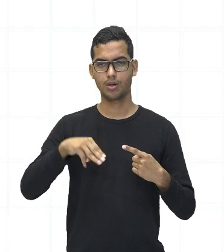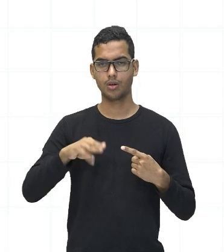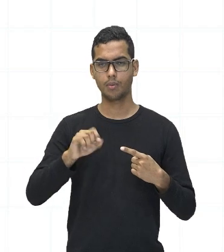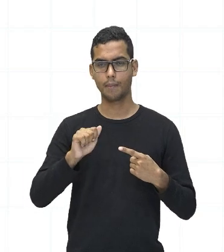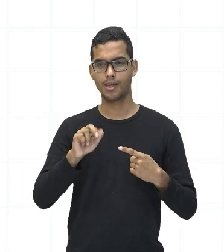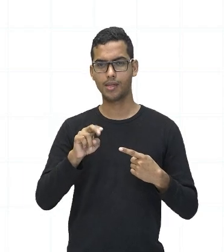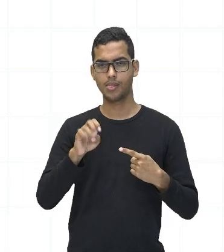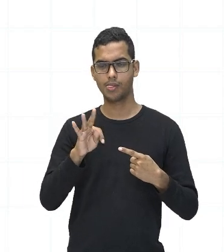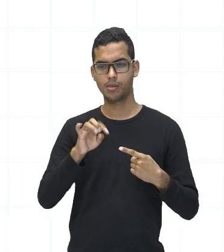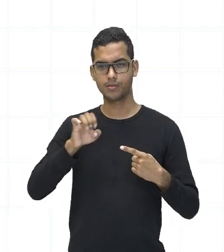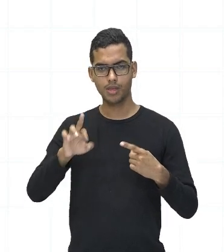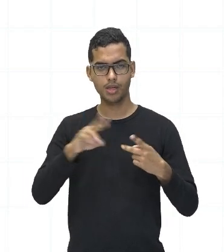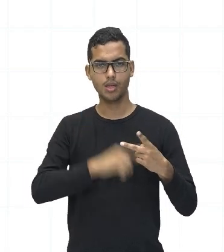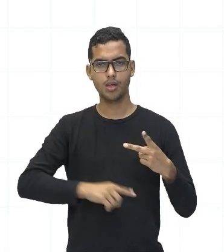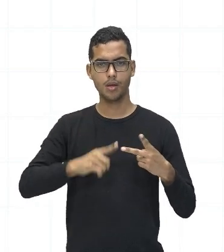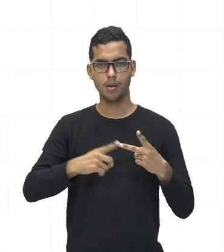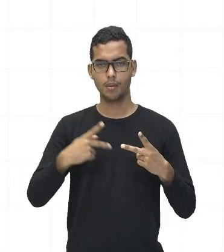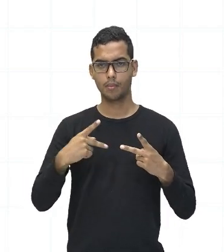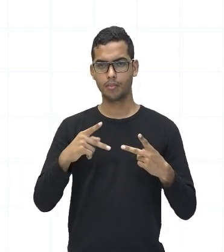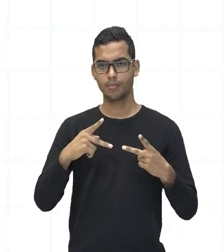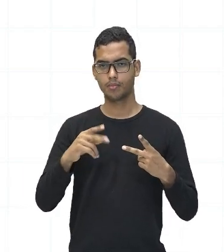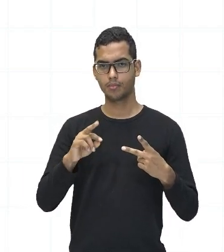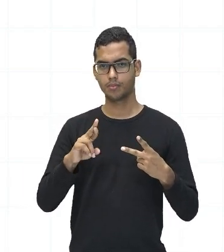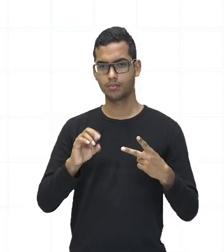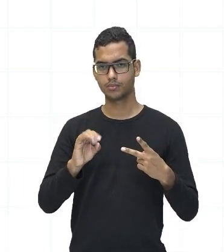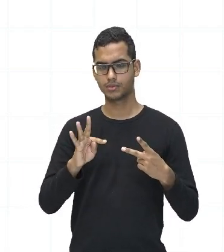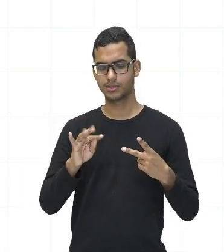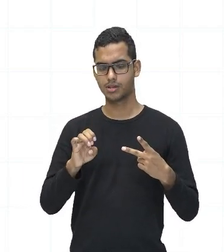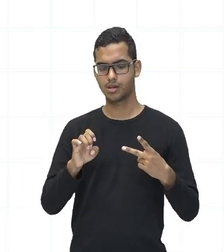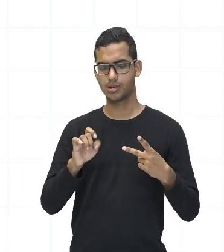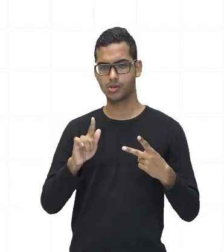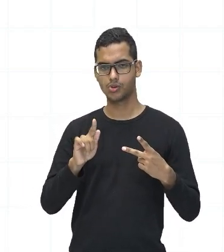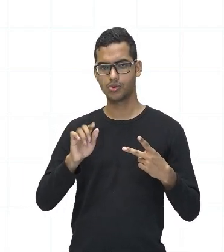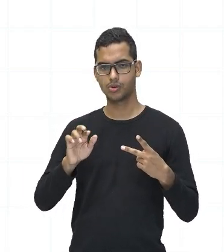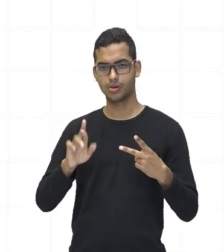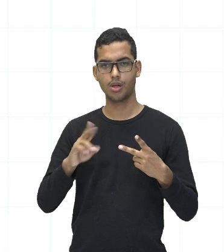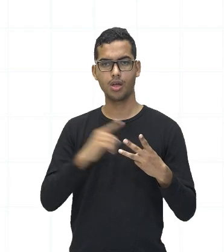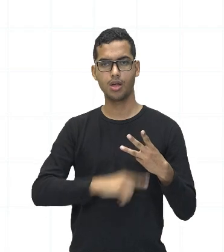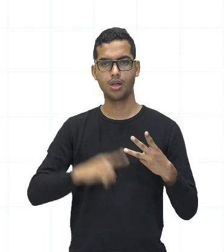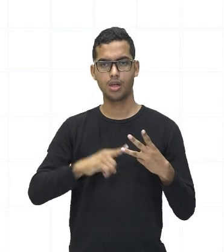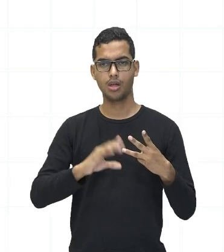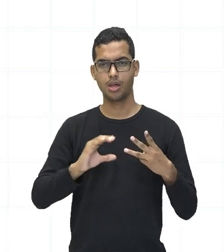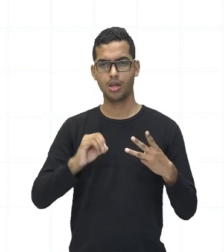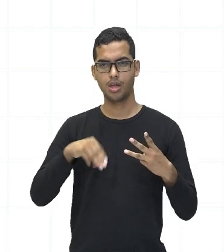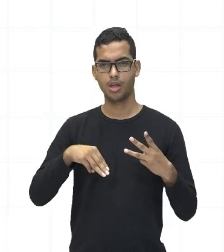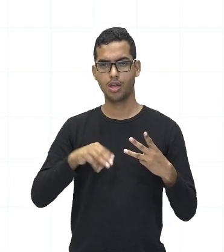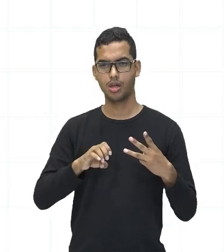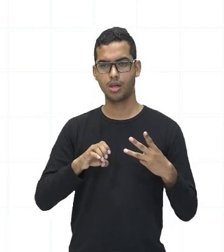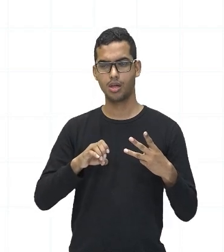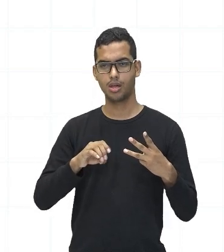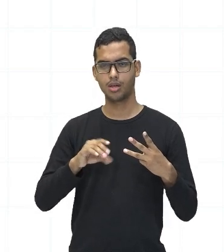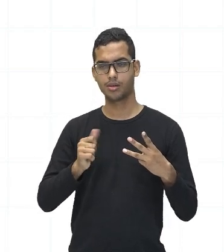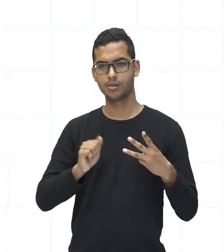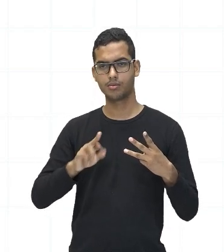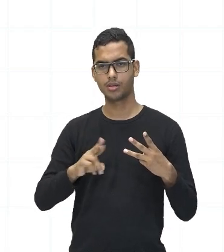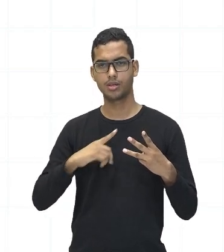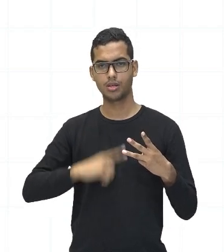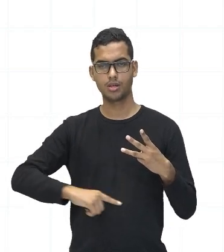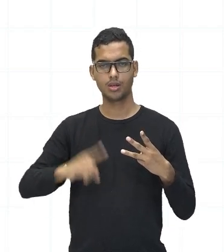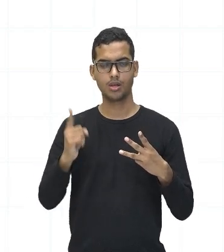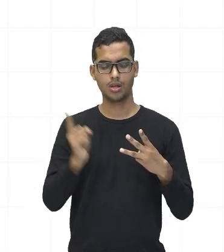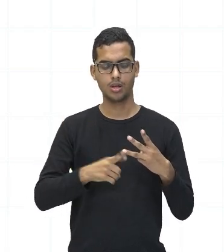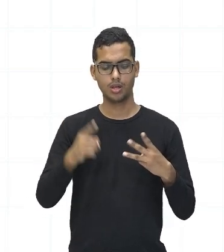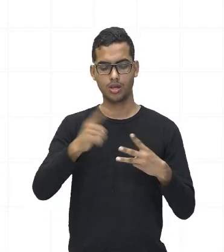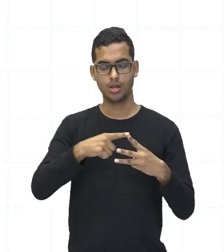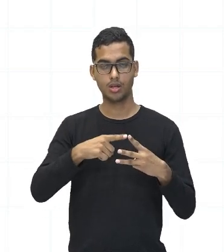que modos eles estão? Olhem só. Combateu, modo indicativo. Aí o começar, né? A mudança começa